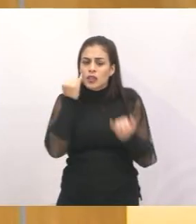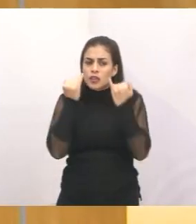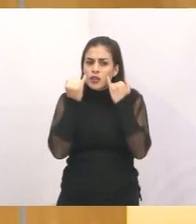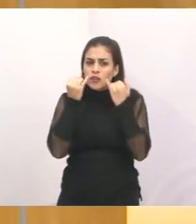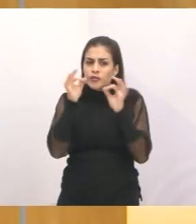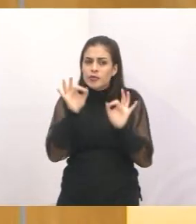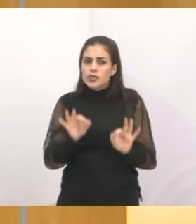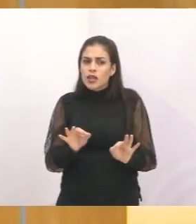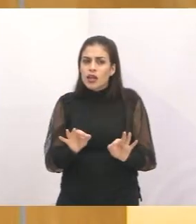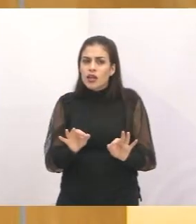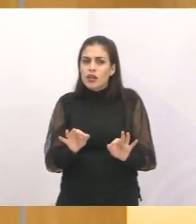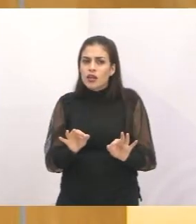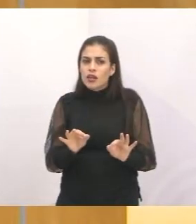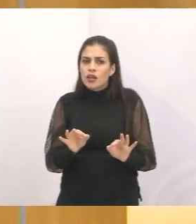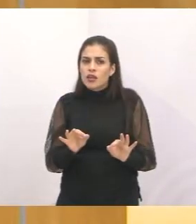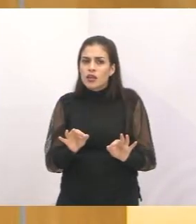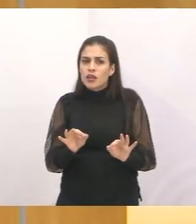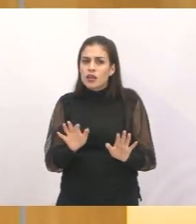72%?